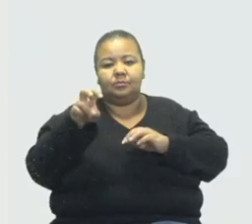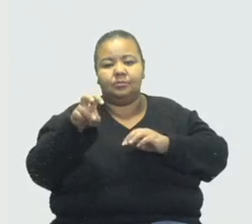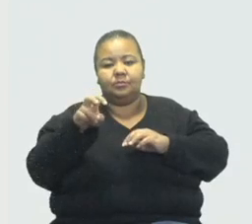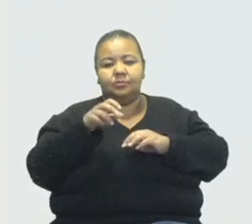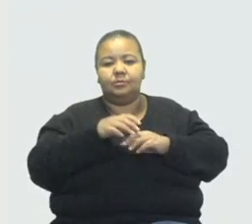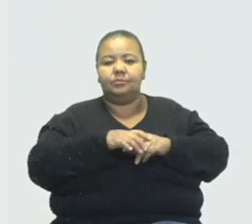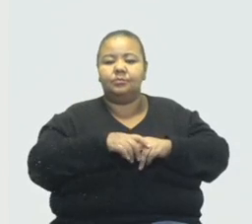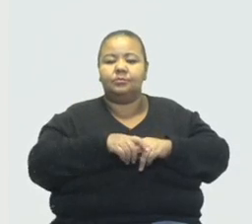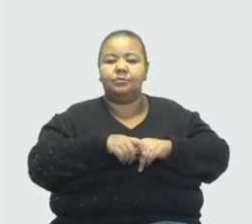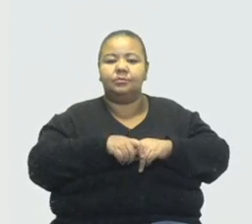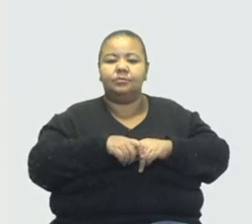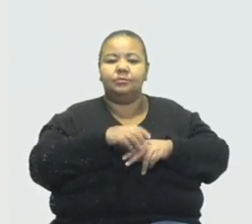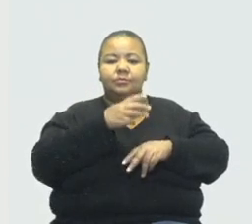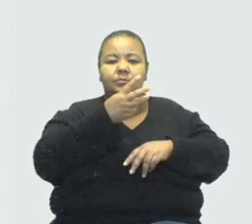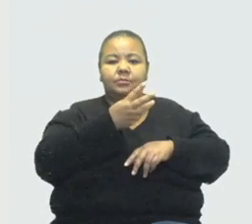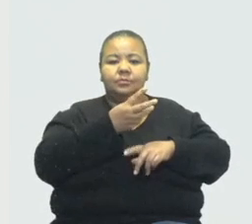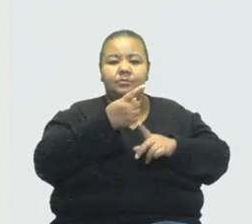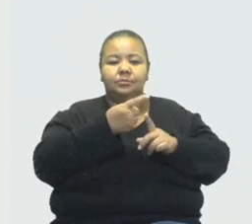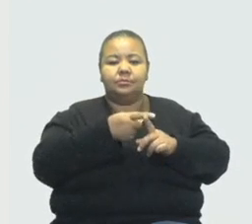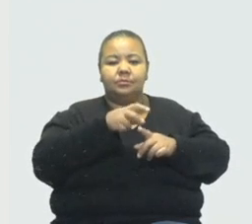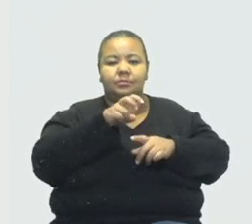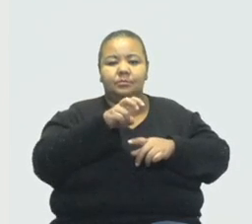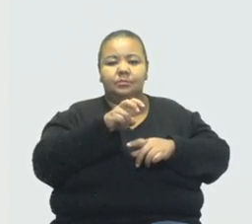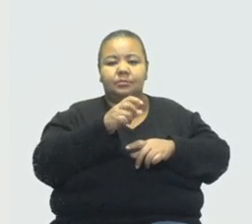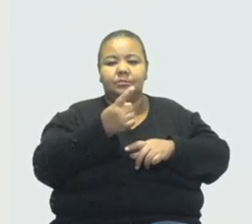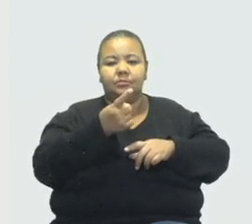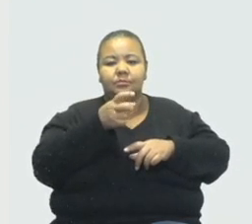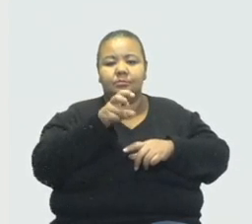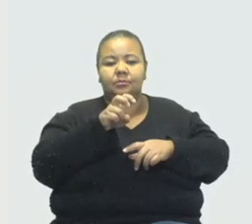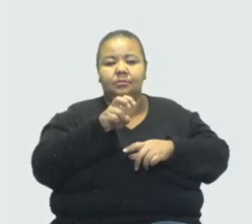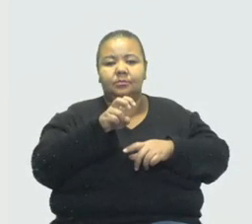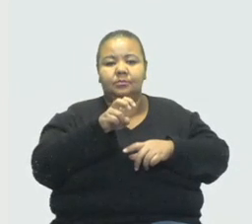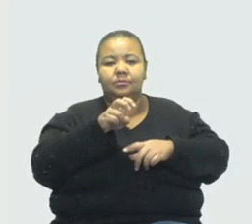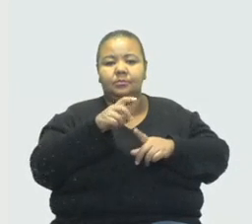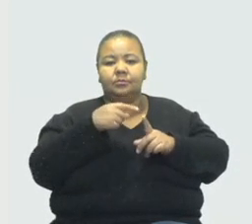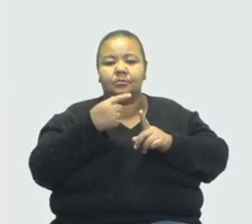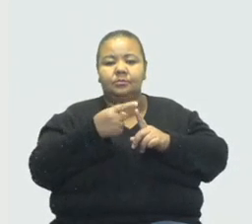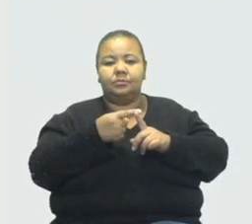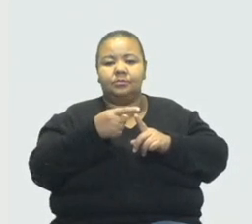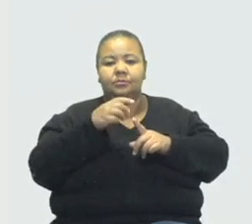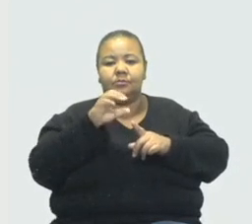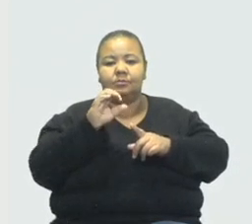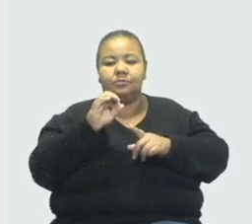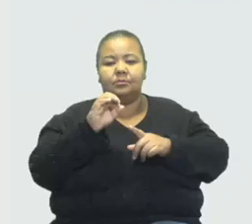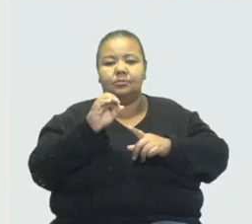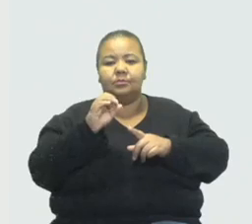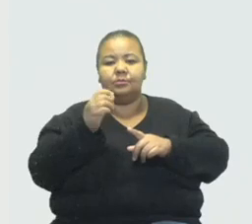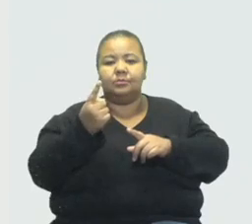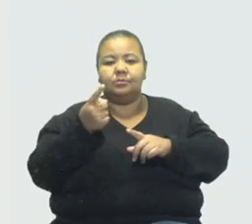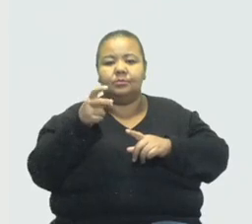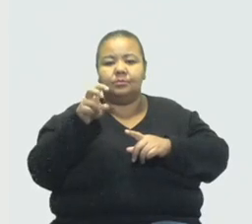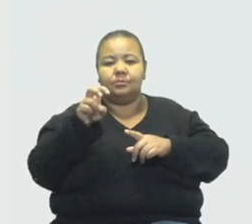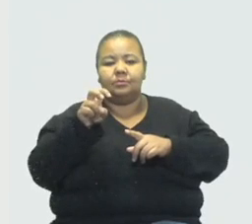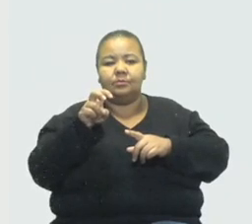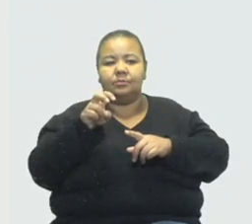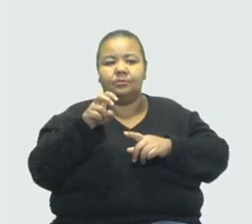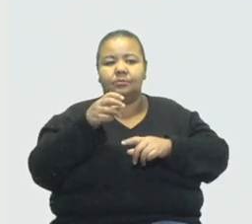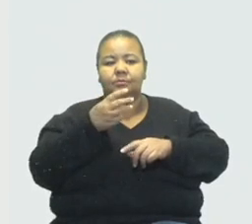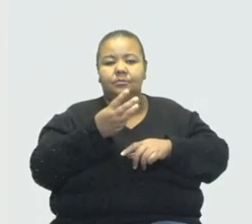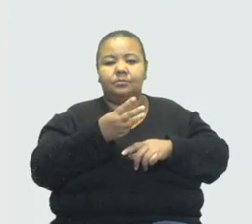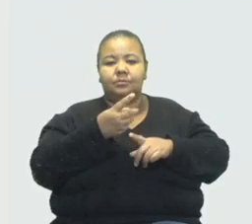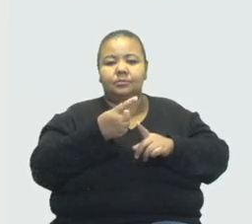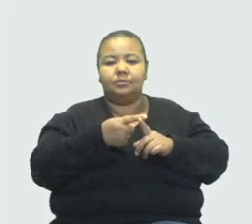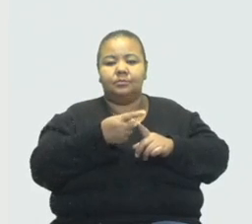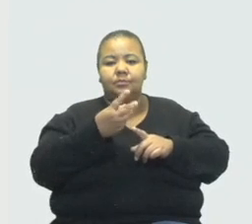5. 3 vezes 5, 15. Mais 0, 15. 3